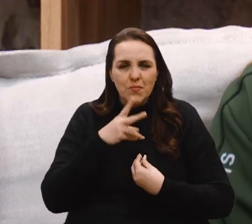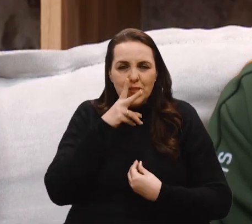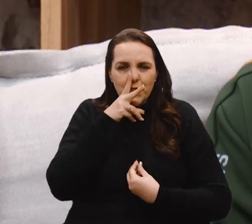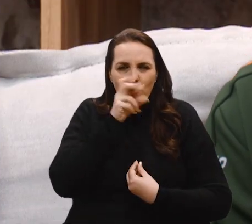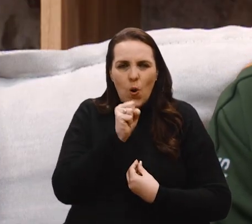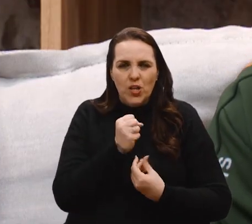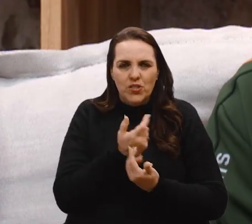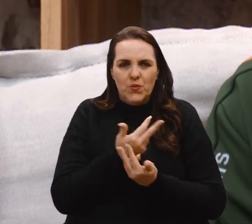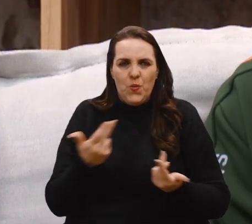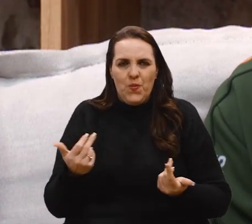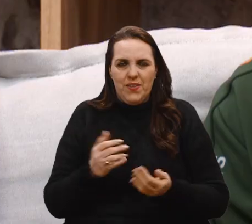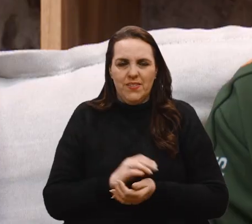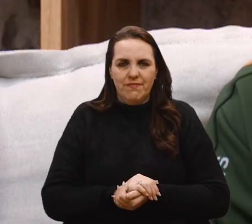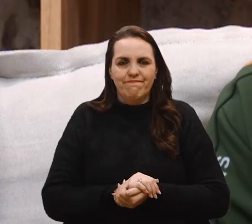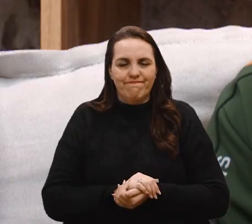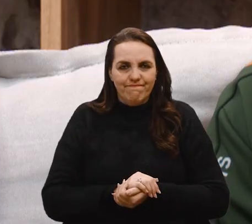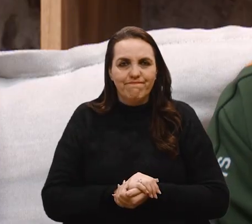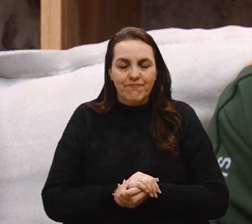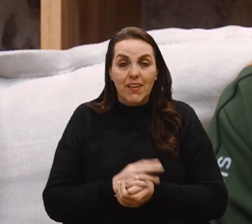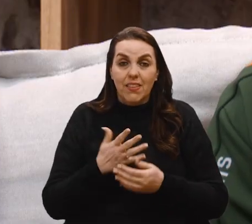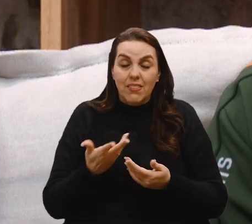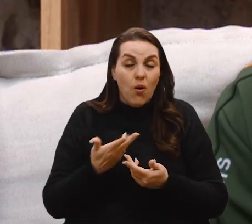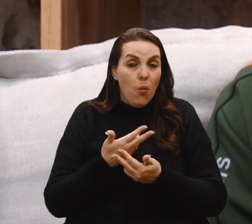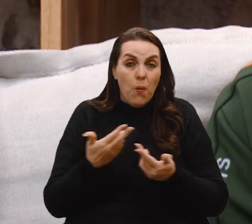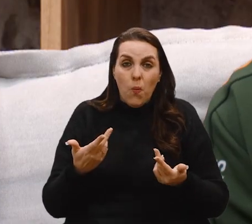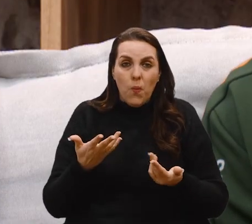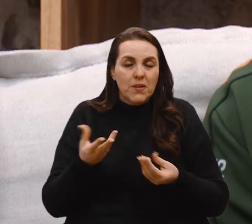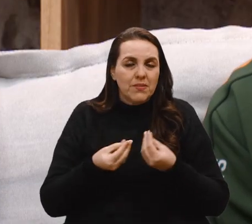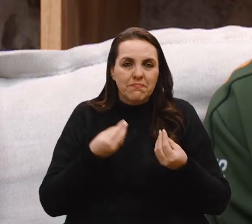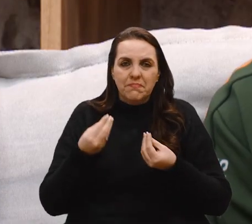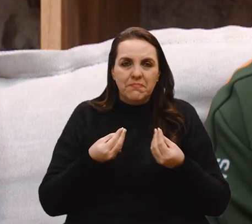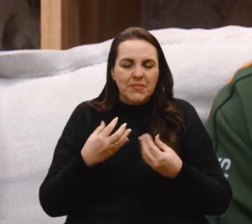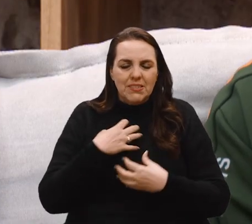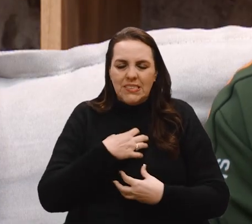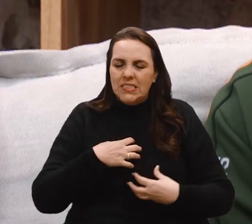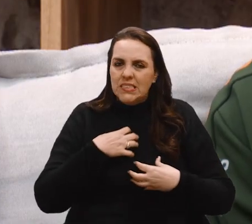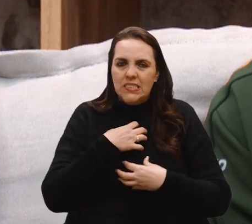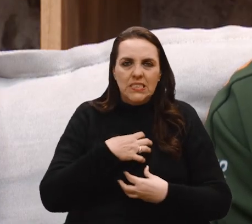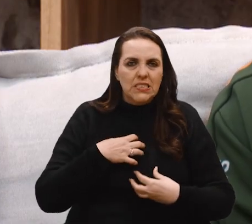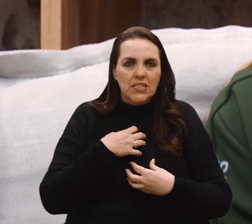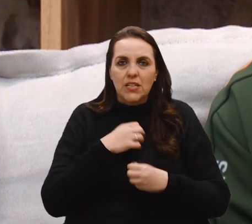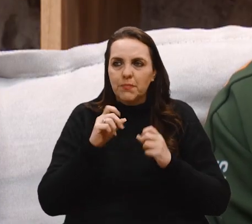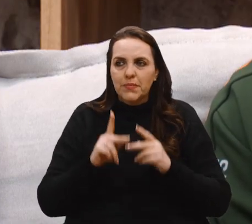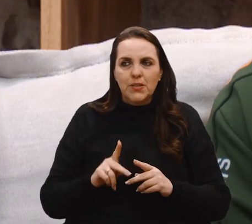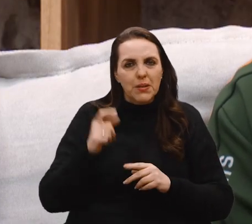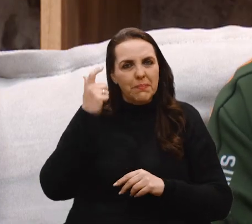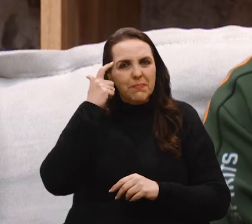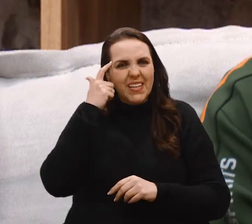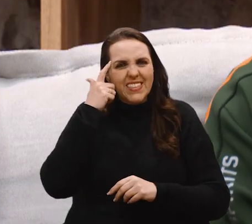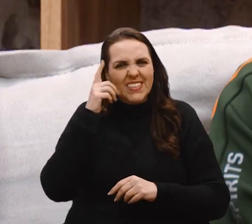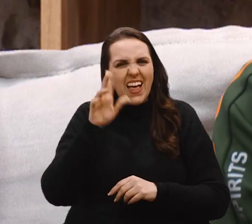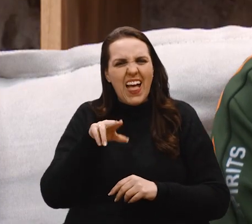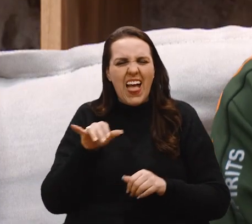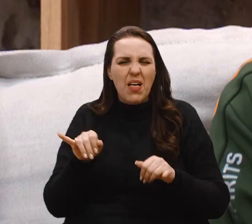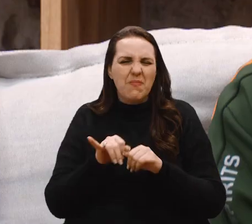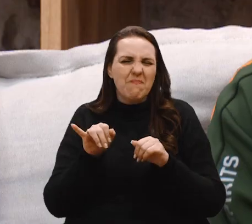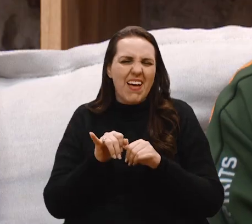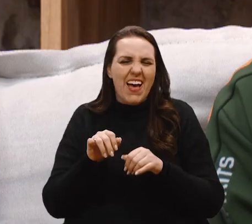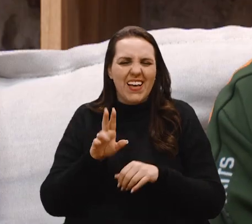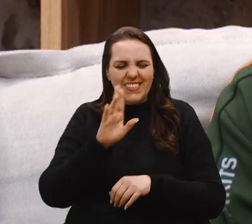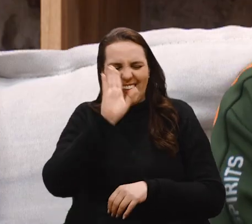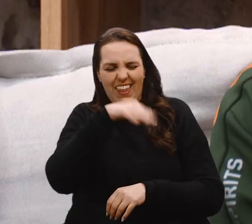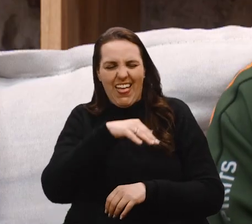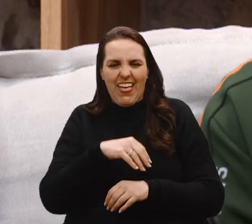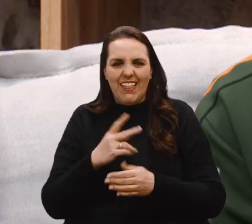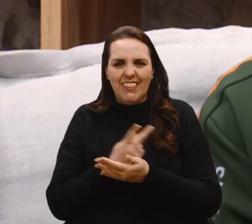intensa, né? Então é algo que me inquieta porque muita gente acha que a gente tá só se fazendo, ou que a gente tá